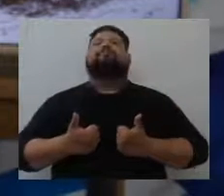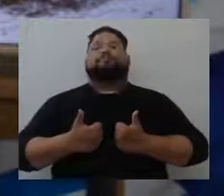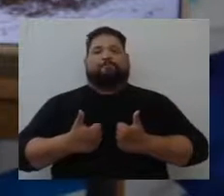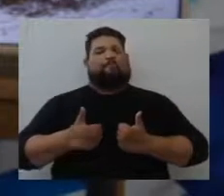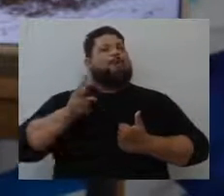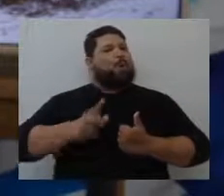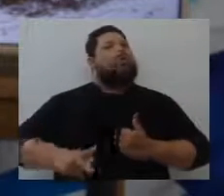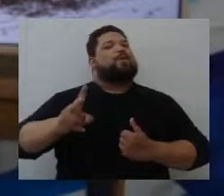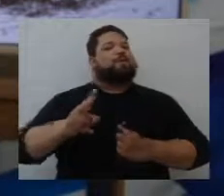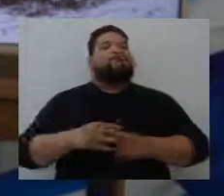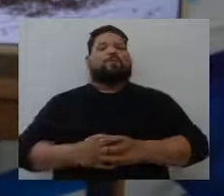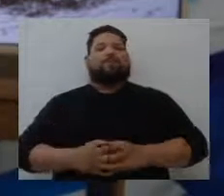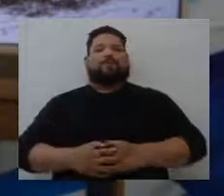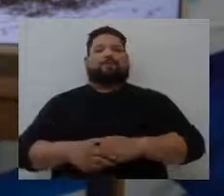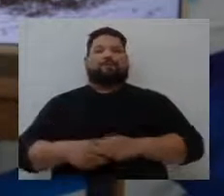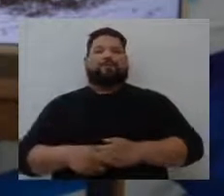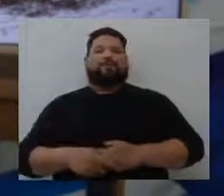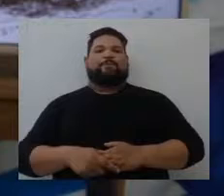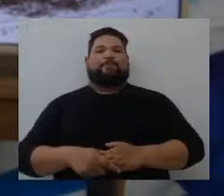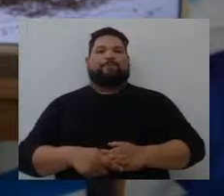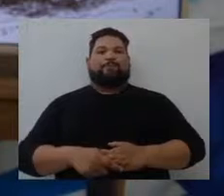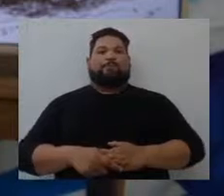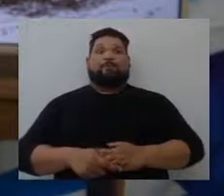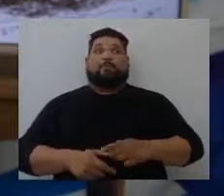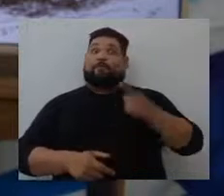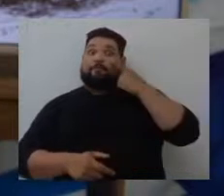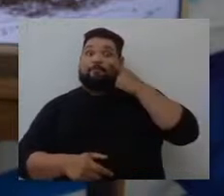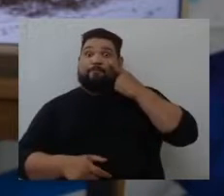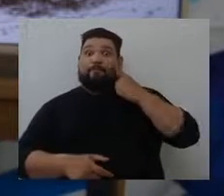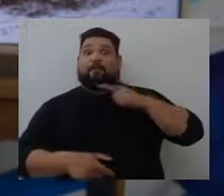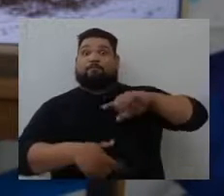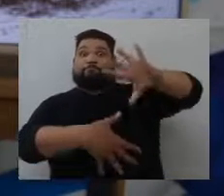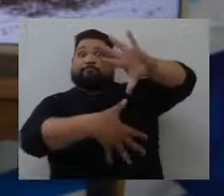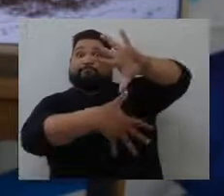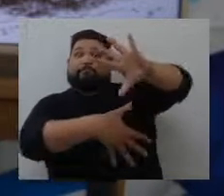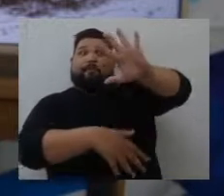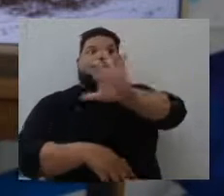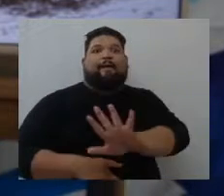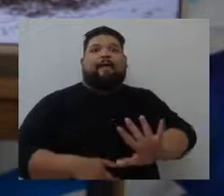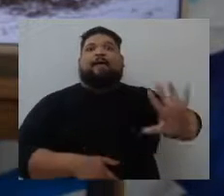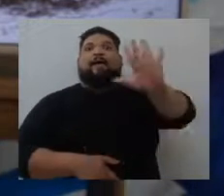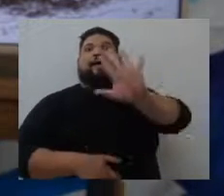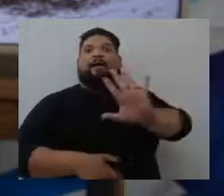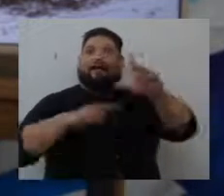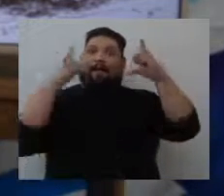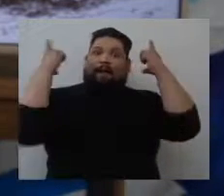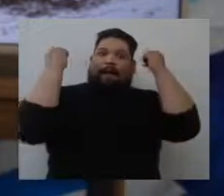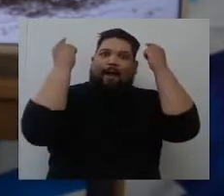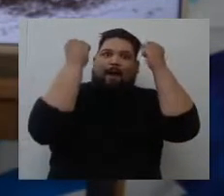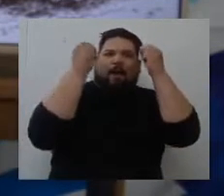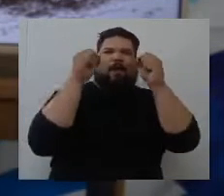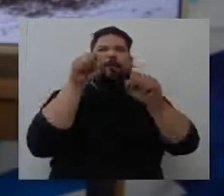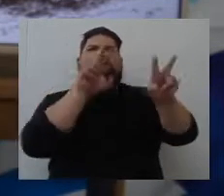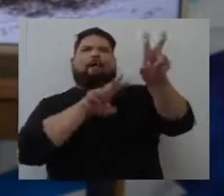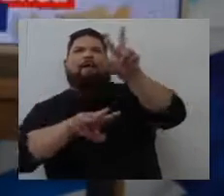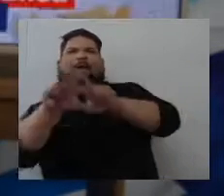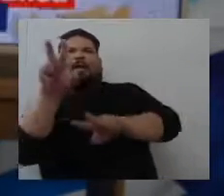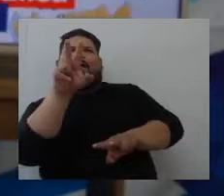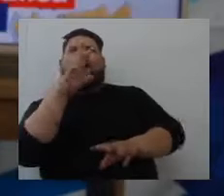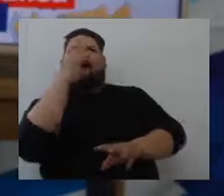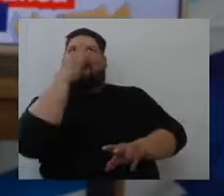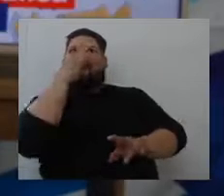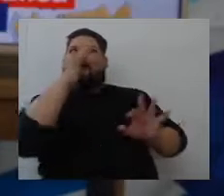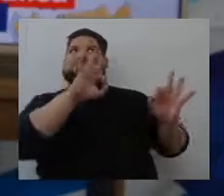Vamos seguindo. Produção, mostra por favor o mapa do território grego, para a gente ter uma ideia, para o fera ter uma